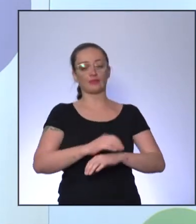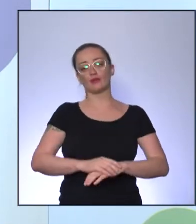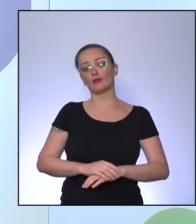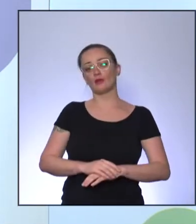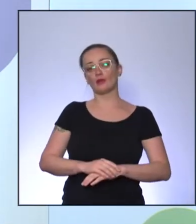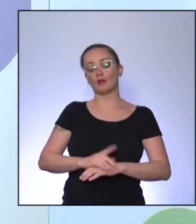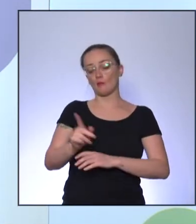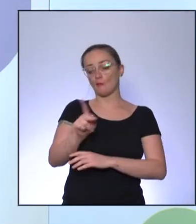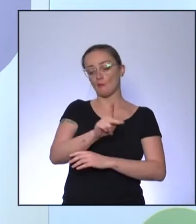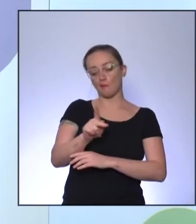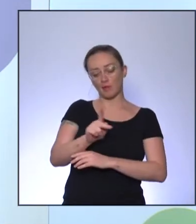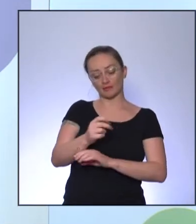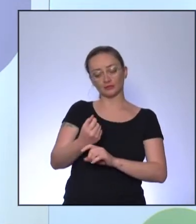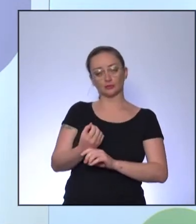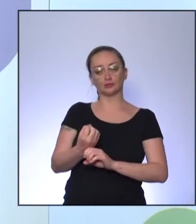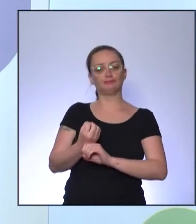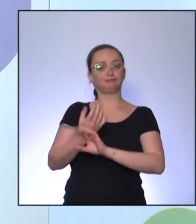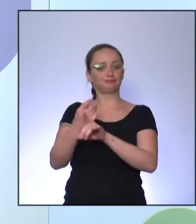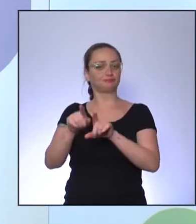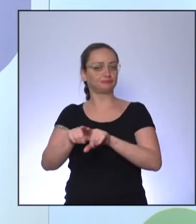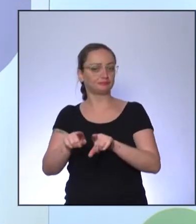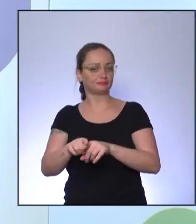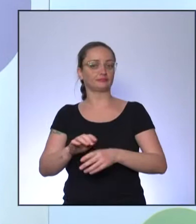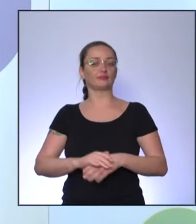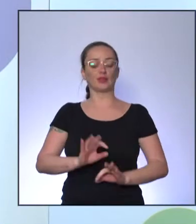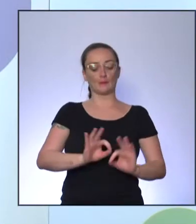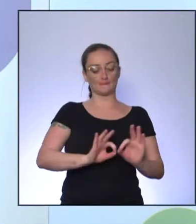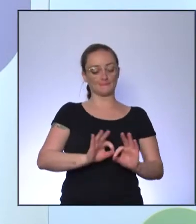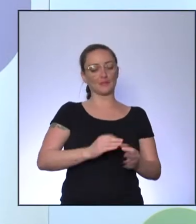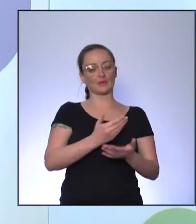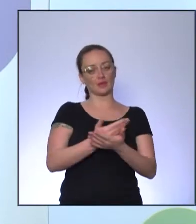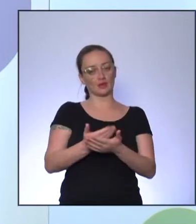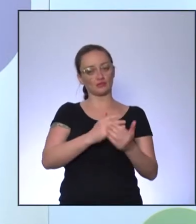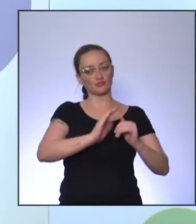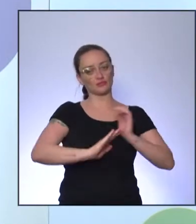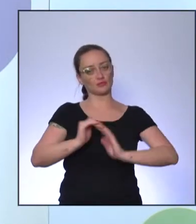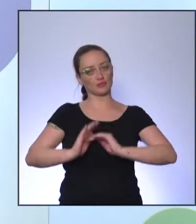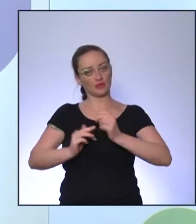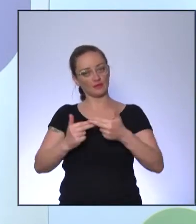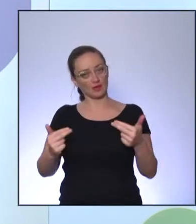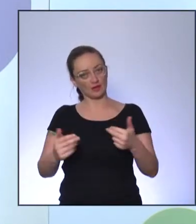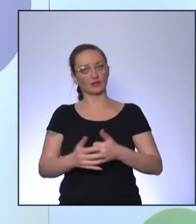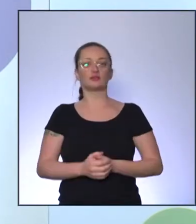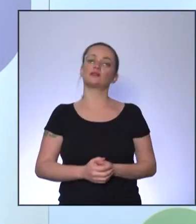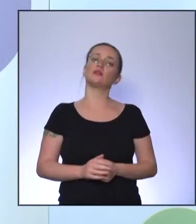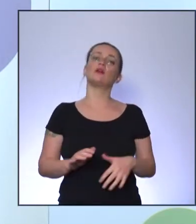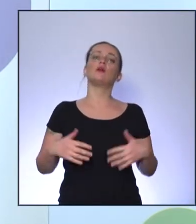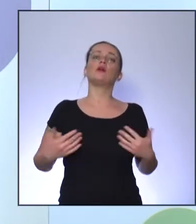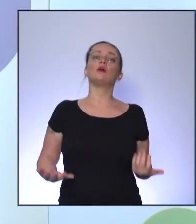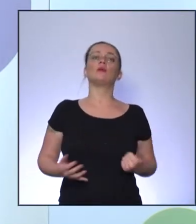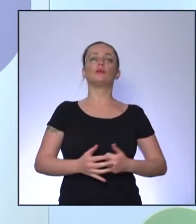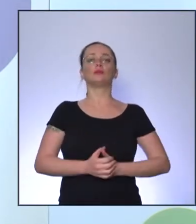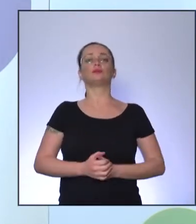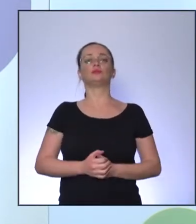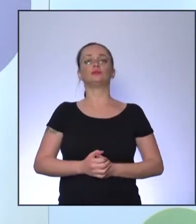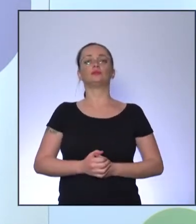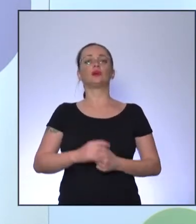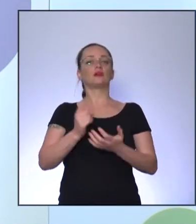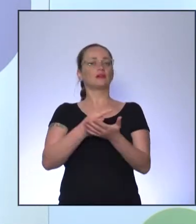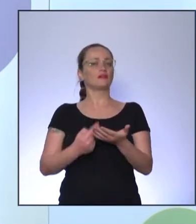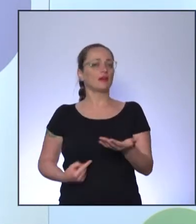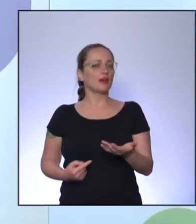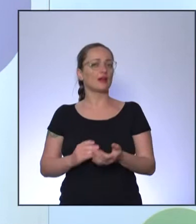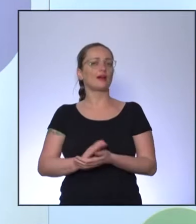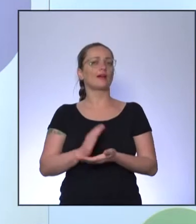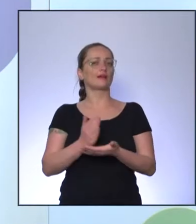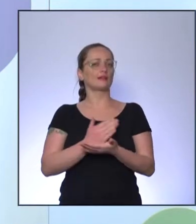seja pelos professores de vocês, que também prepararam muitas atividades, seja por